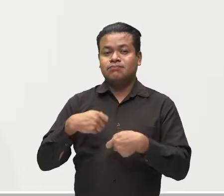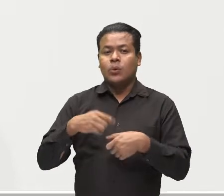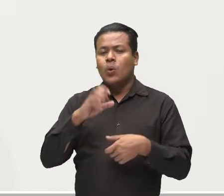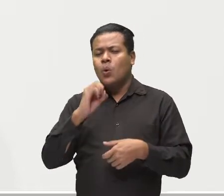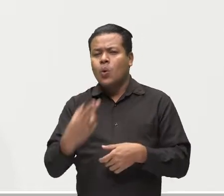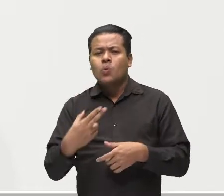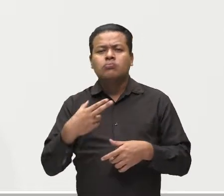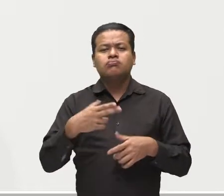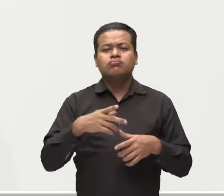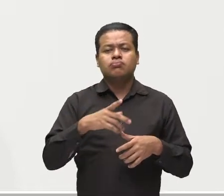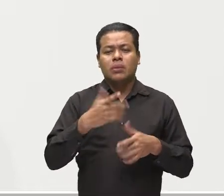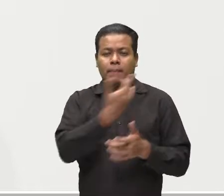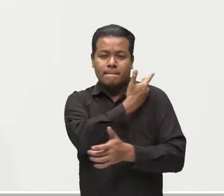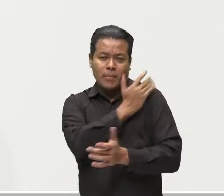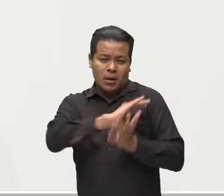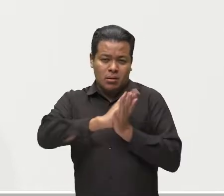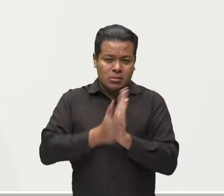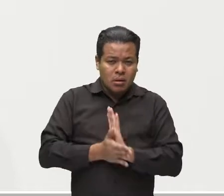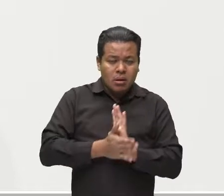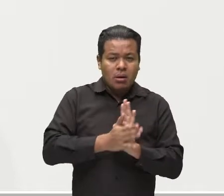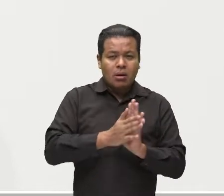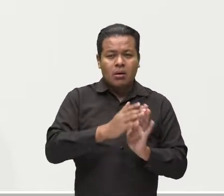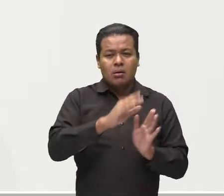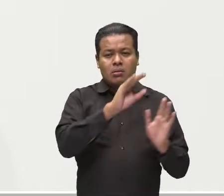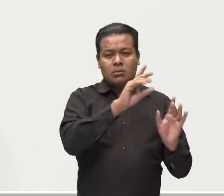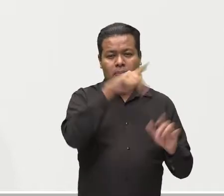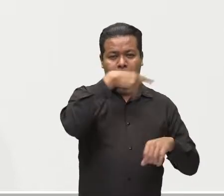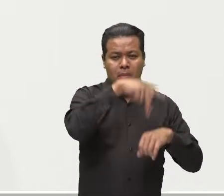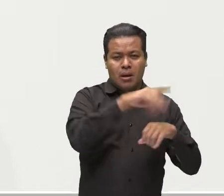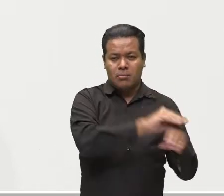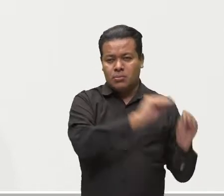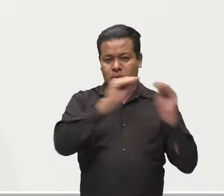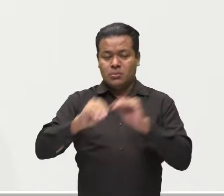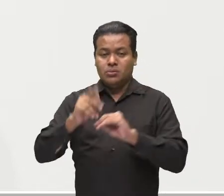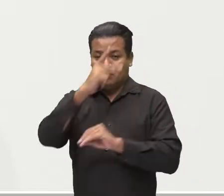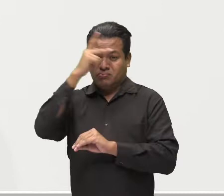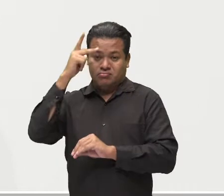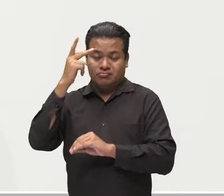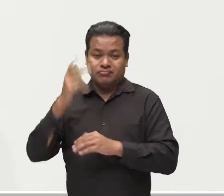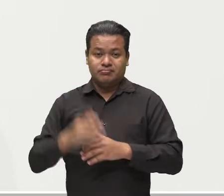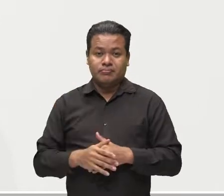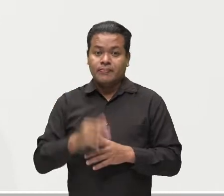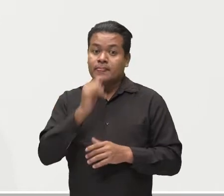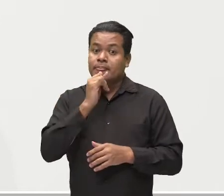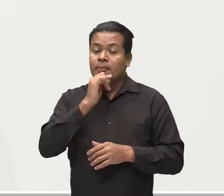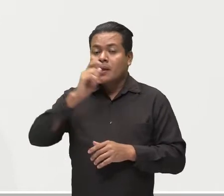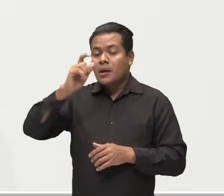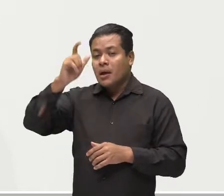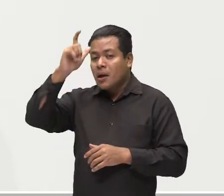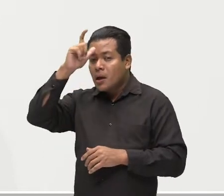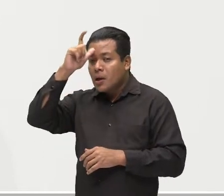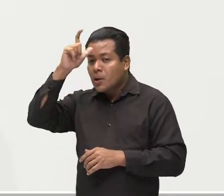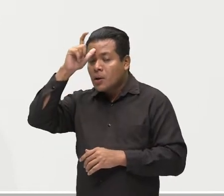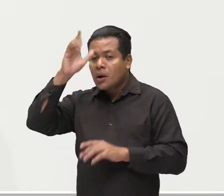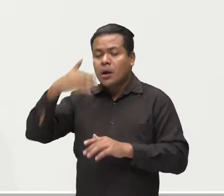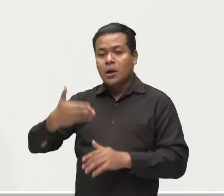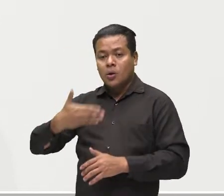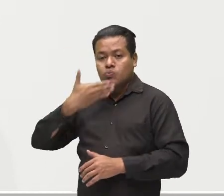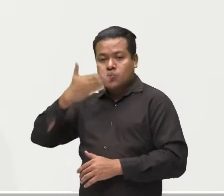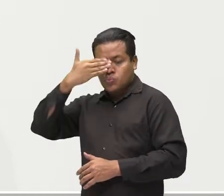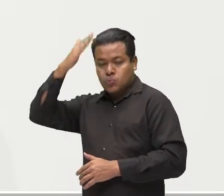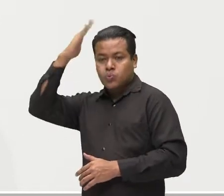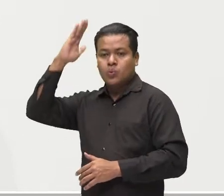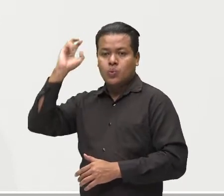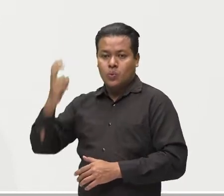xenofobia, né? A Turquia, como ela serve de passagem para muitas nações ali de origem árabe, de cultura árabe, que não